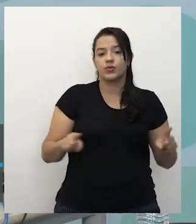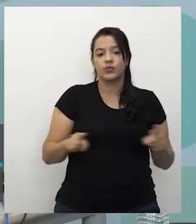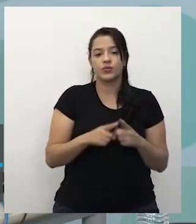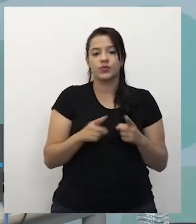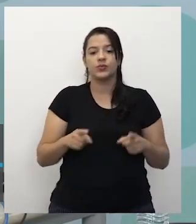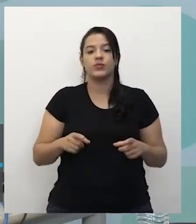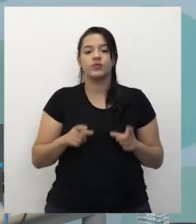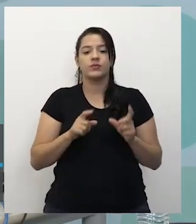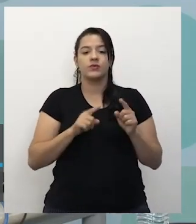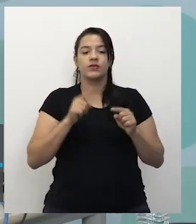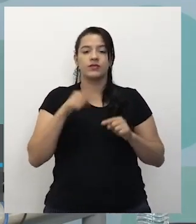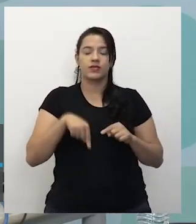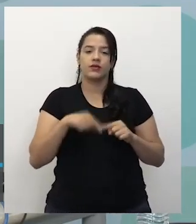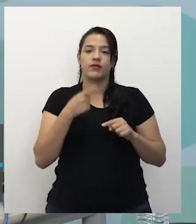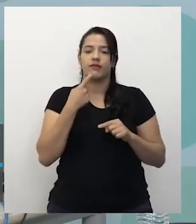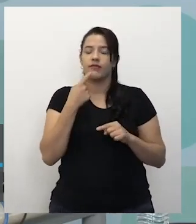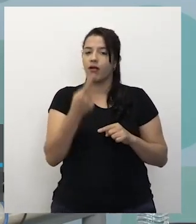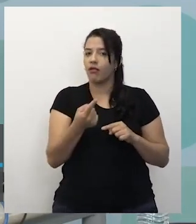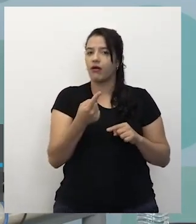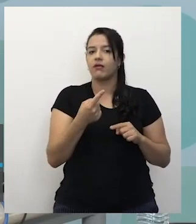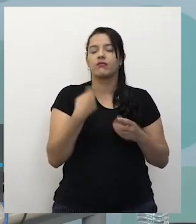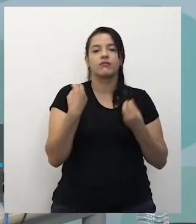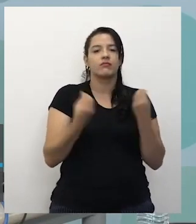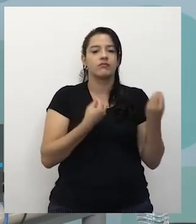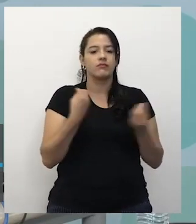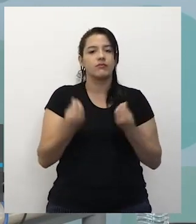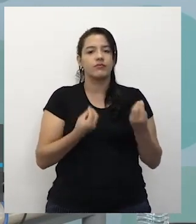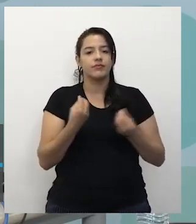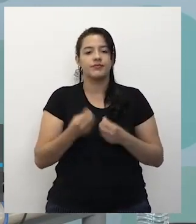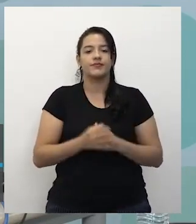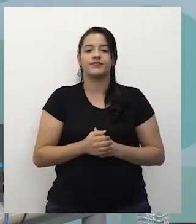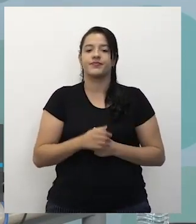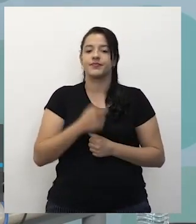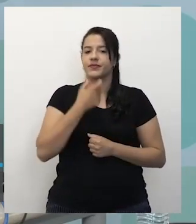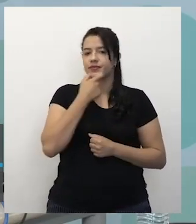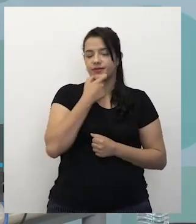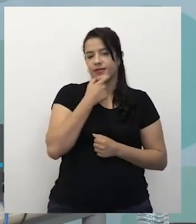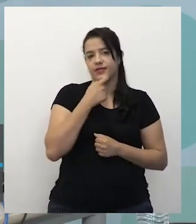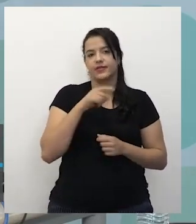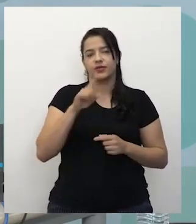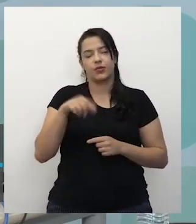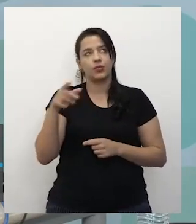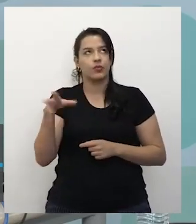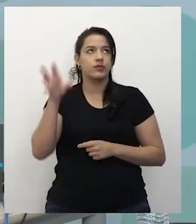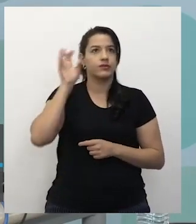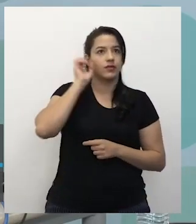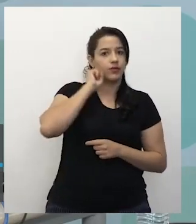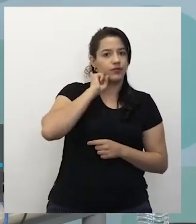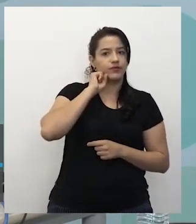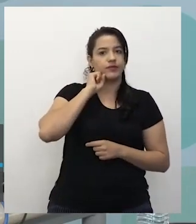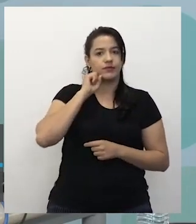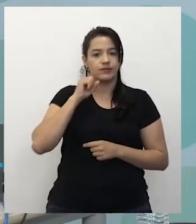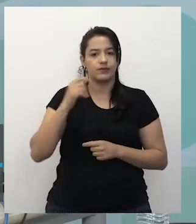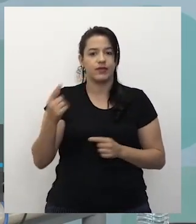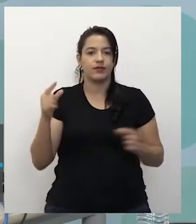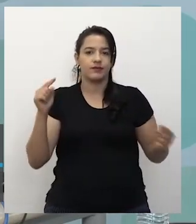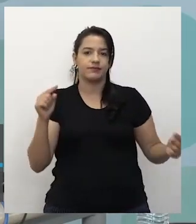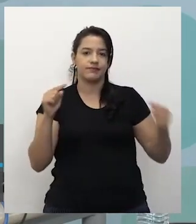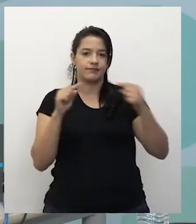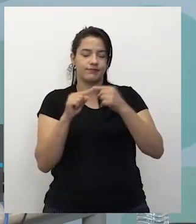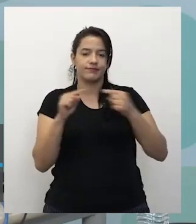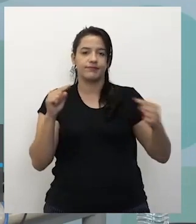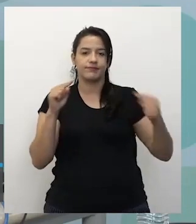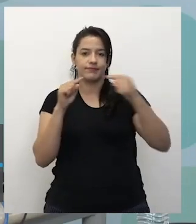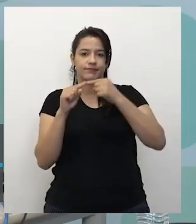os linking sounds, que são importantes na hora que a gente está falando inglês e na hora que a gente está ouvindo, porque eles linkam bastante, né?